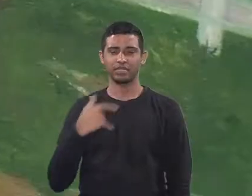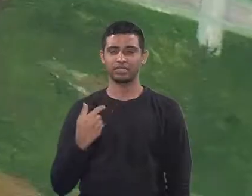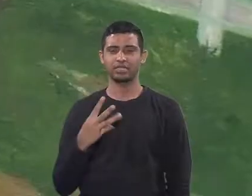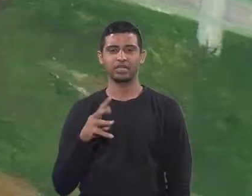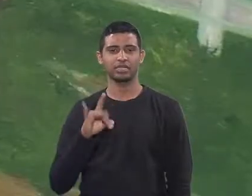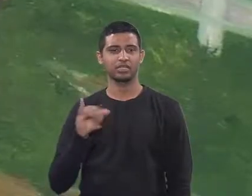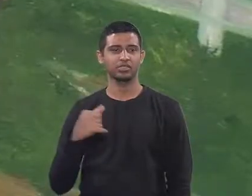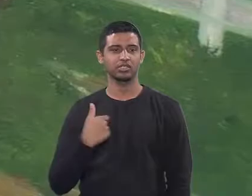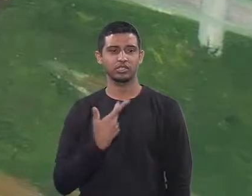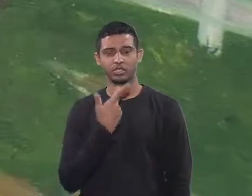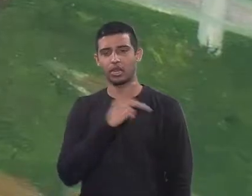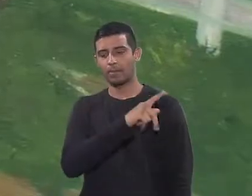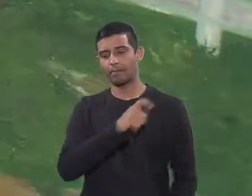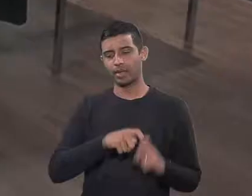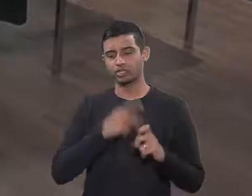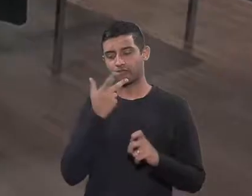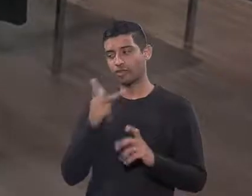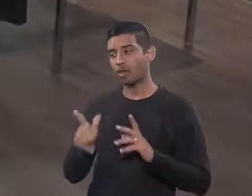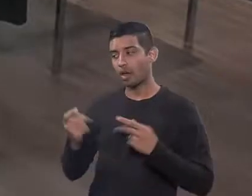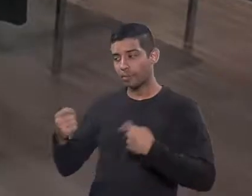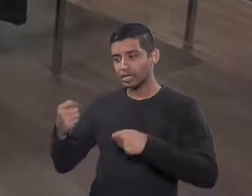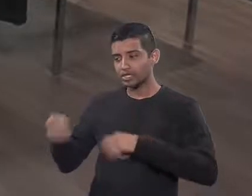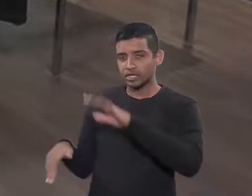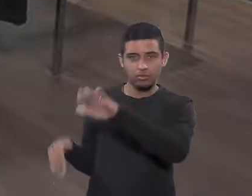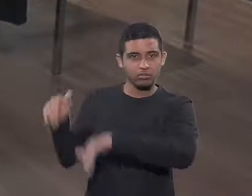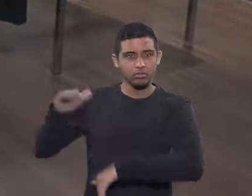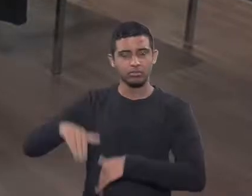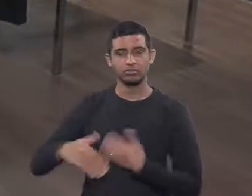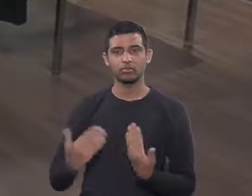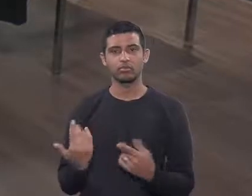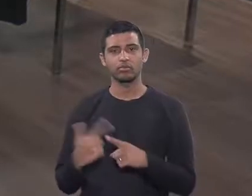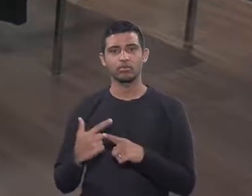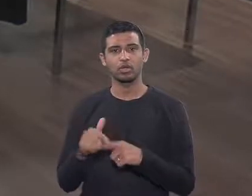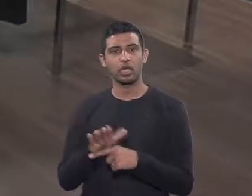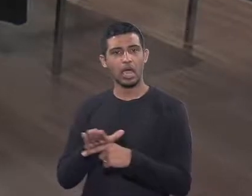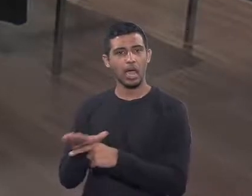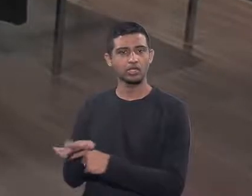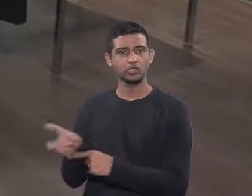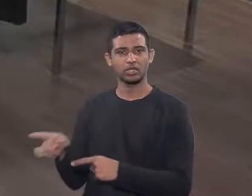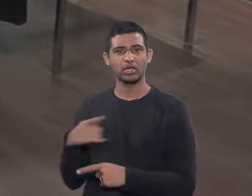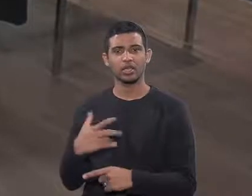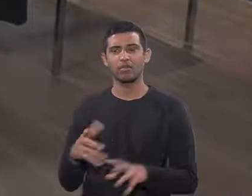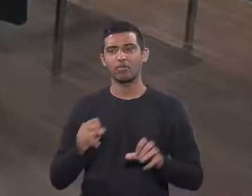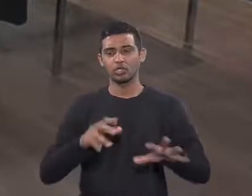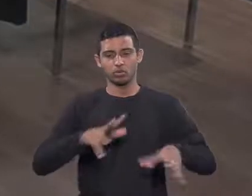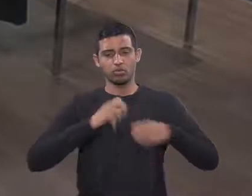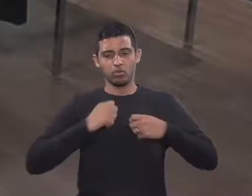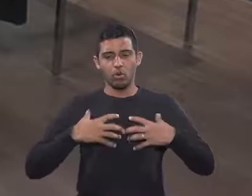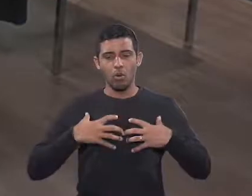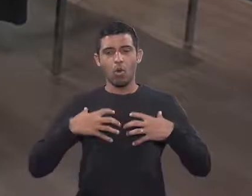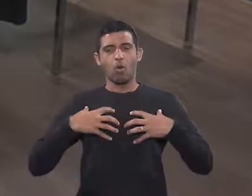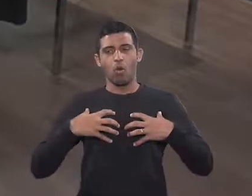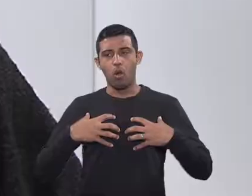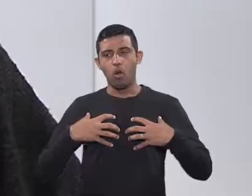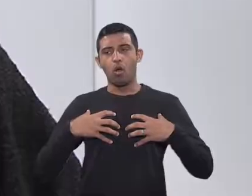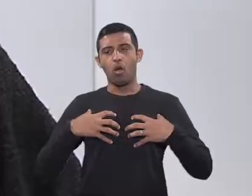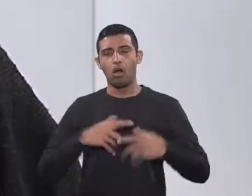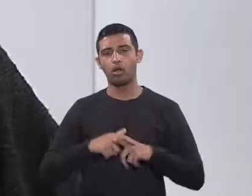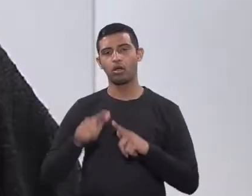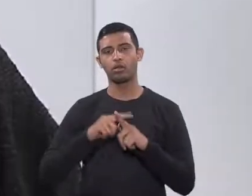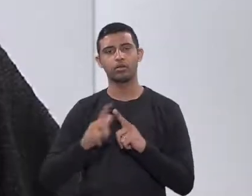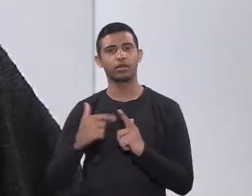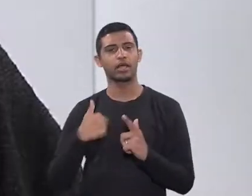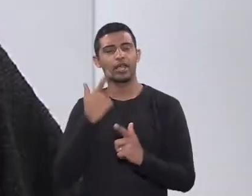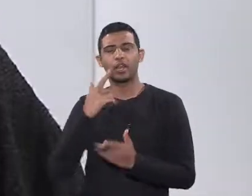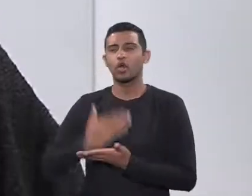fazer natação como prevenção, porque eles têm facilmente muita infecção pulmonar. E ele começou